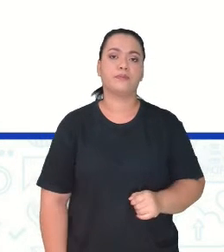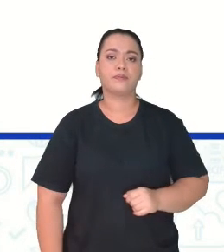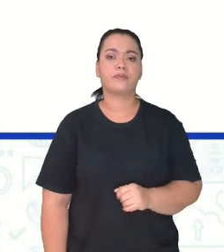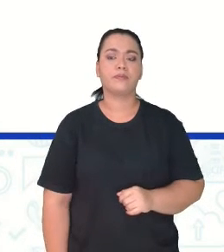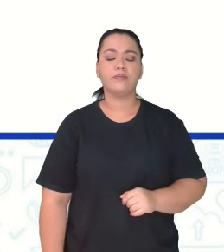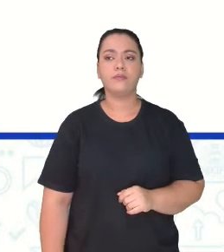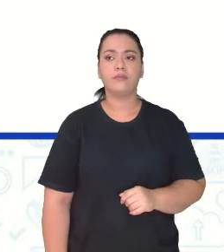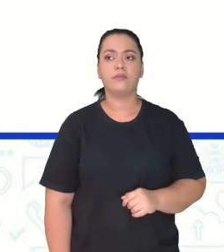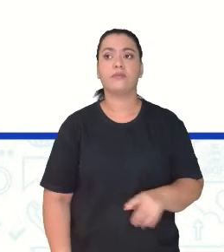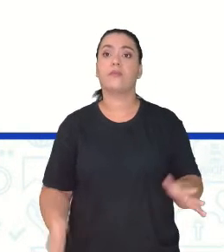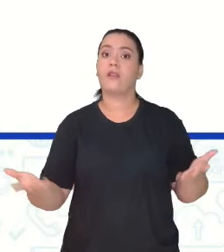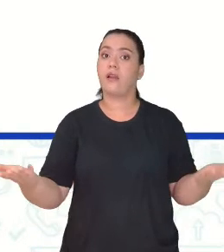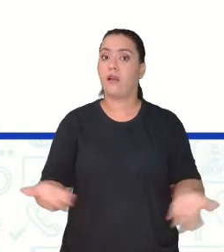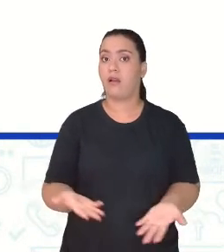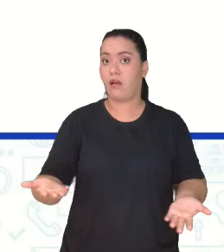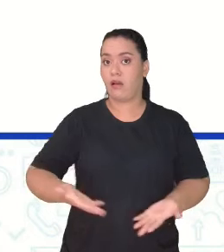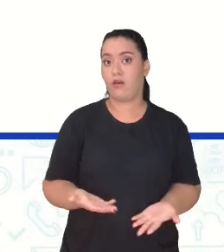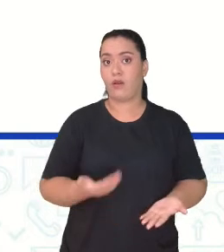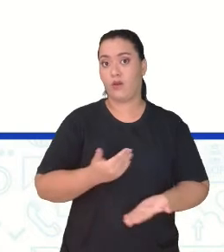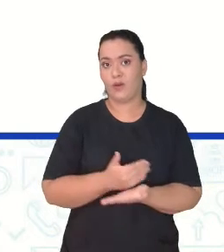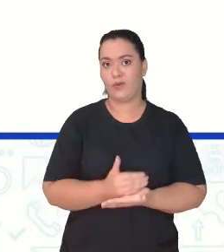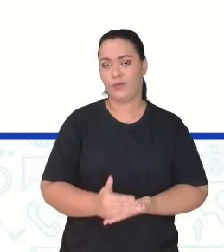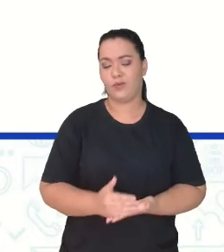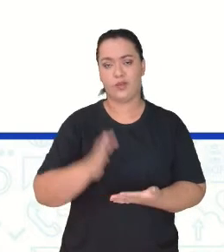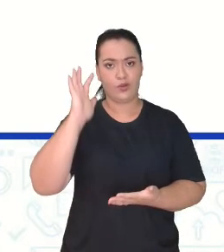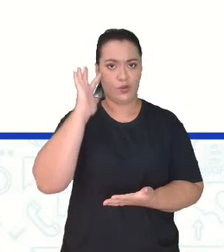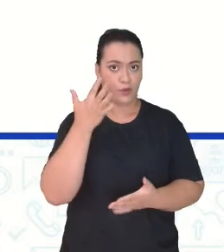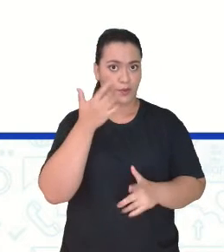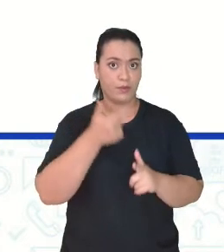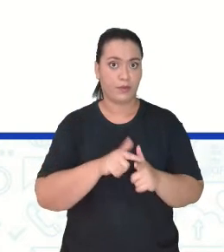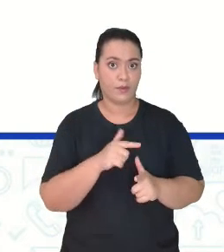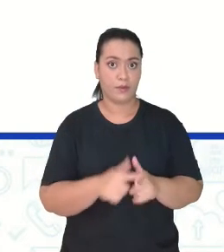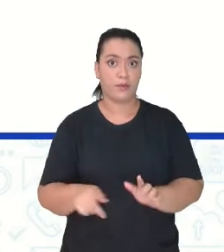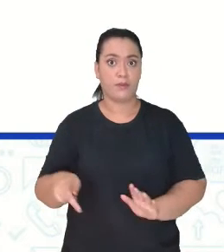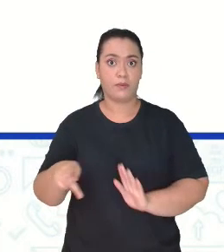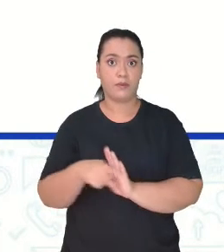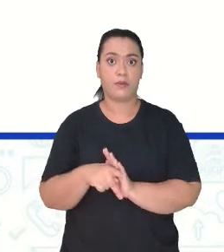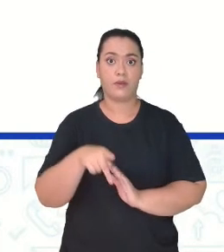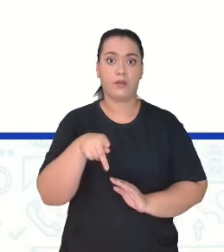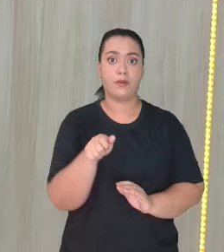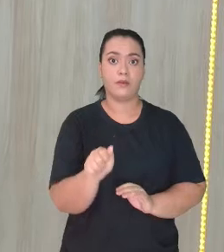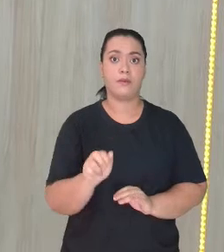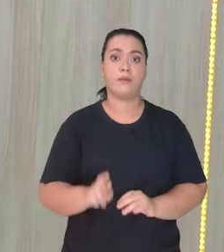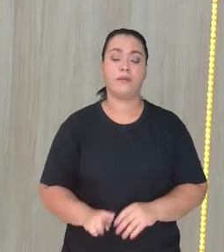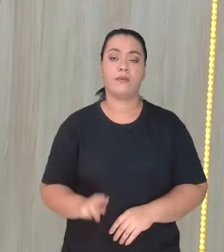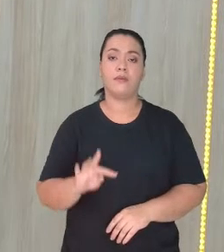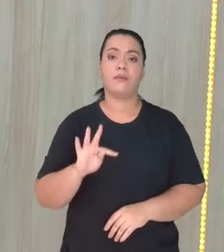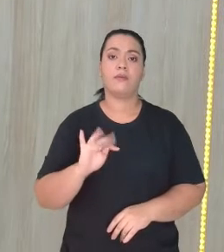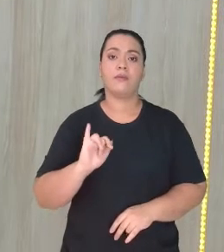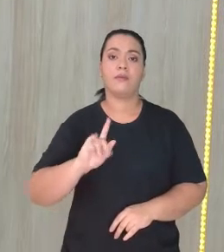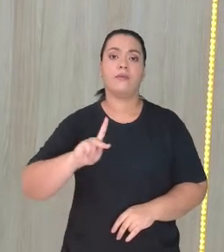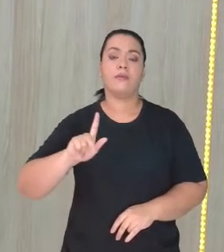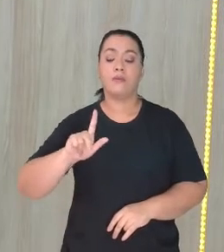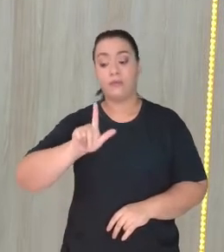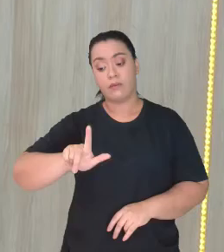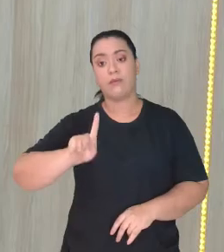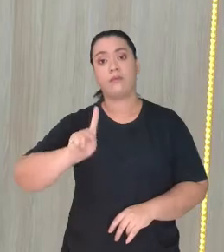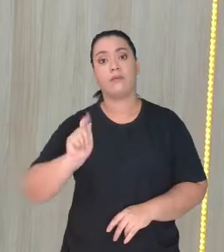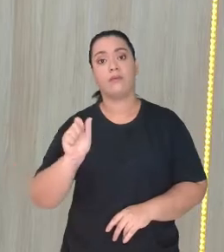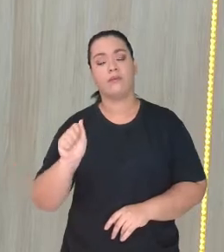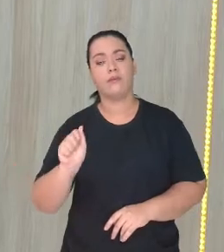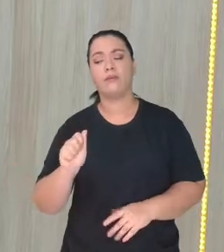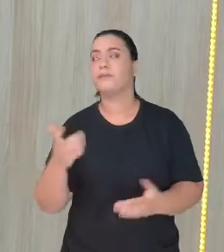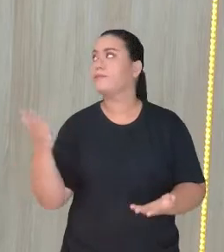E aí, vamos começar, a gente resolveu um probleminha, certo? Ontem, e vamos resolver